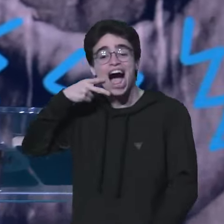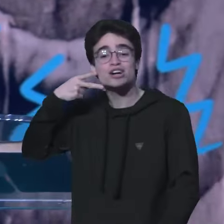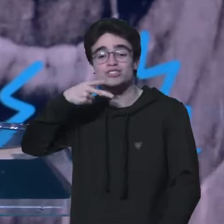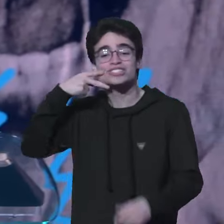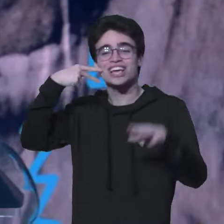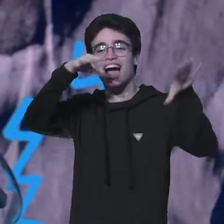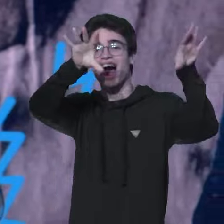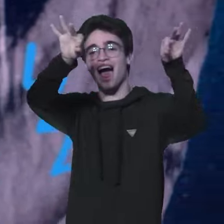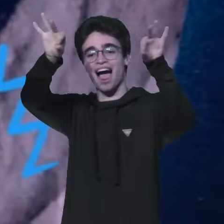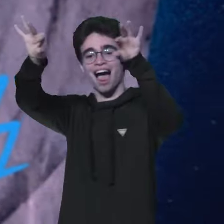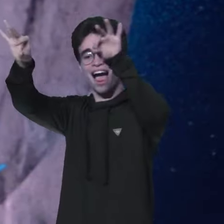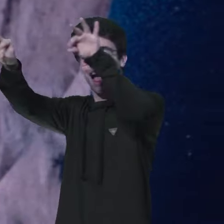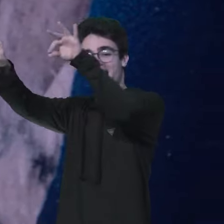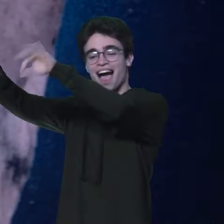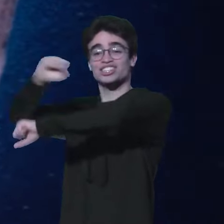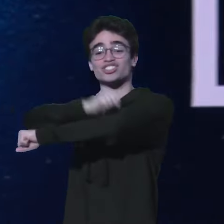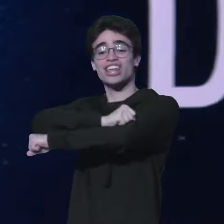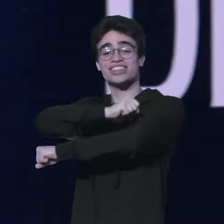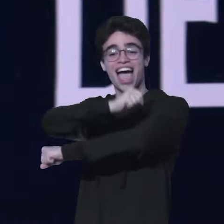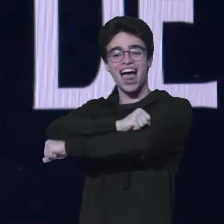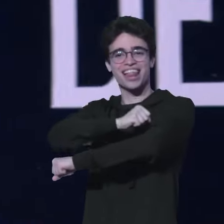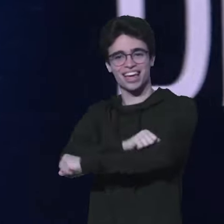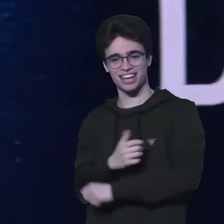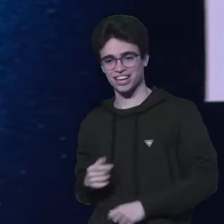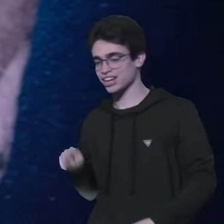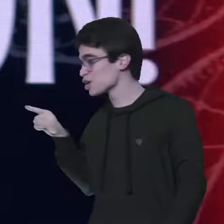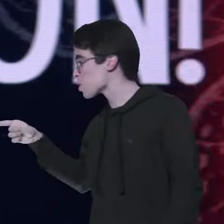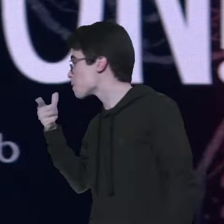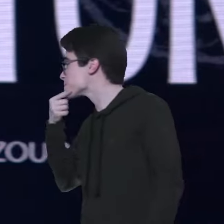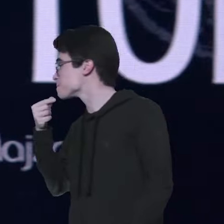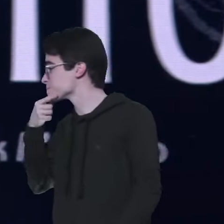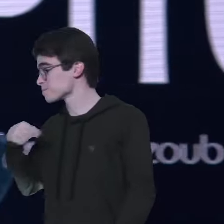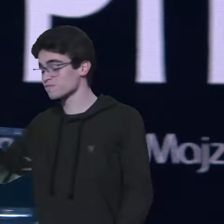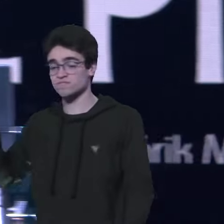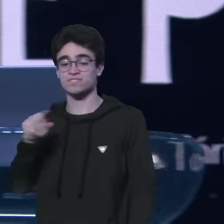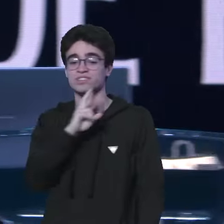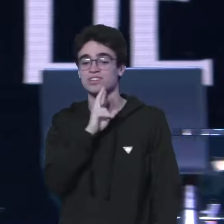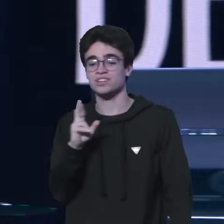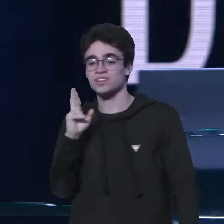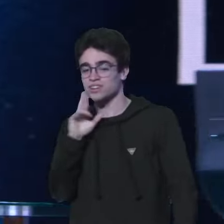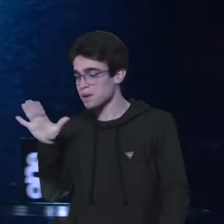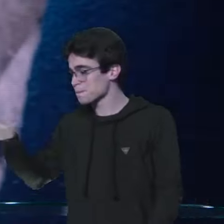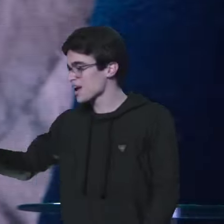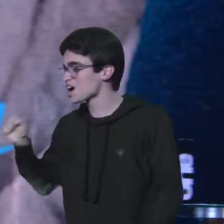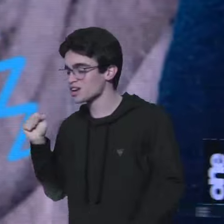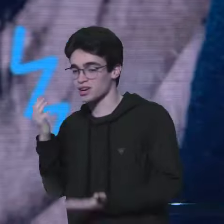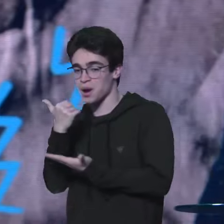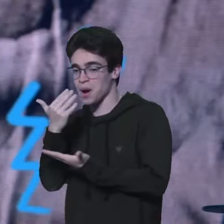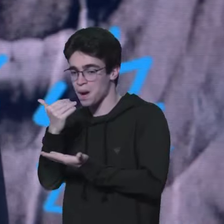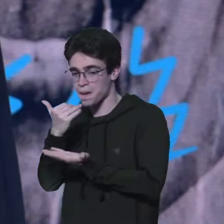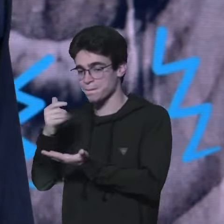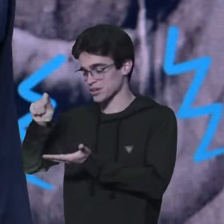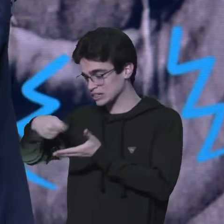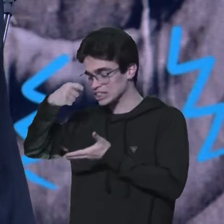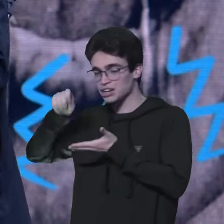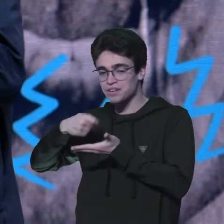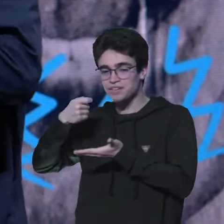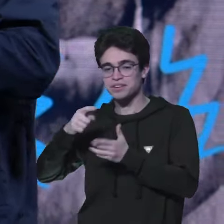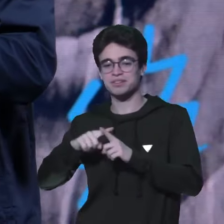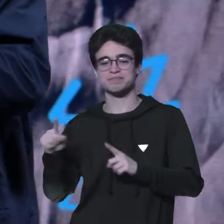na janela. E aí o menino foi no refeitório, pegou a sobremesa, comeu o sorvete, mas